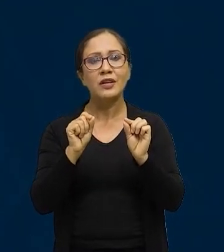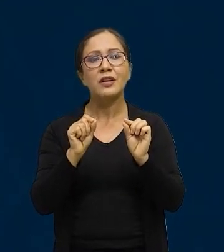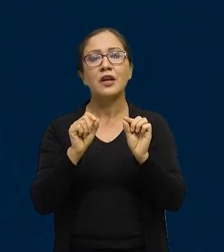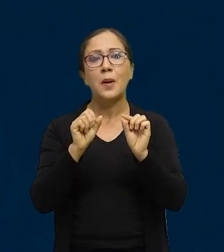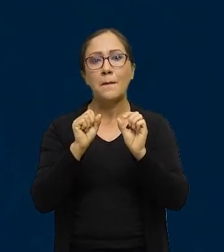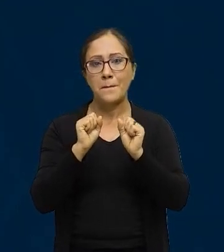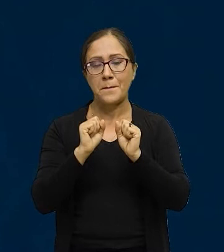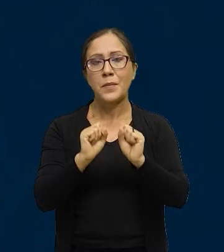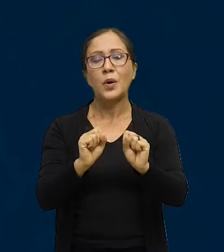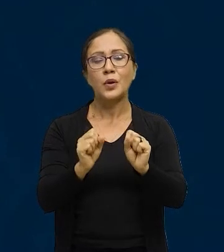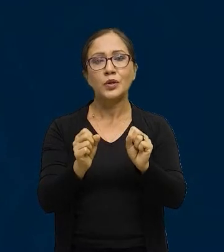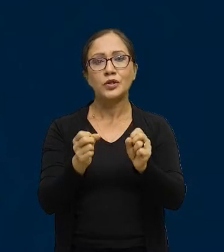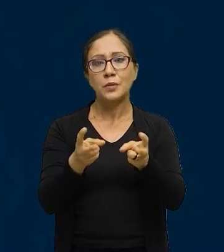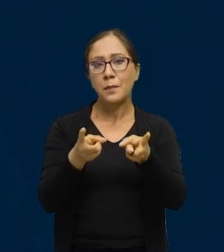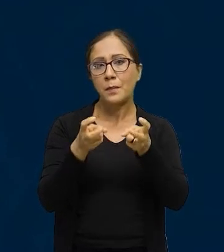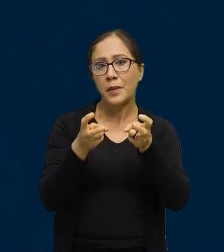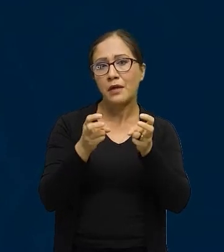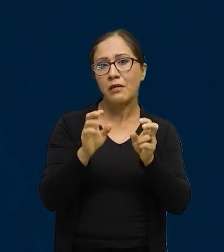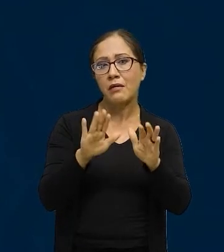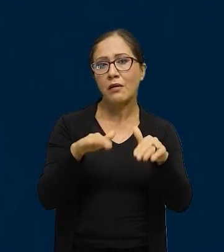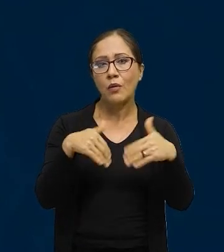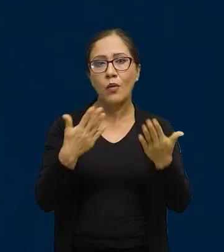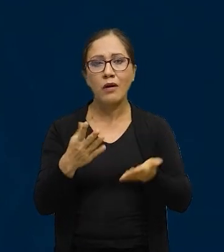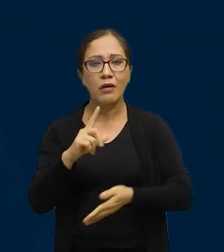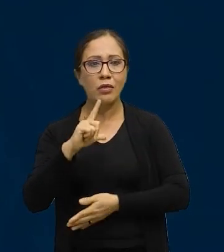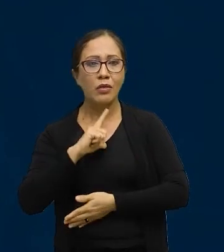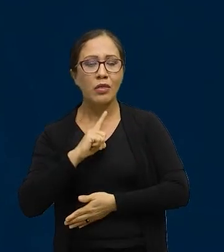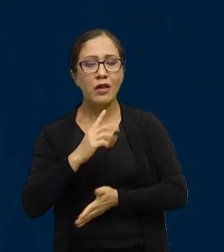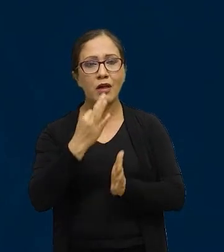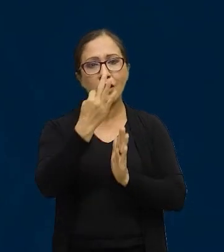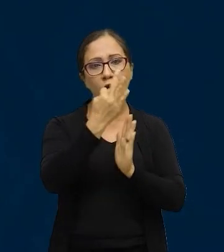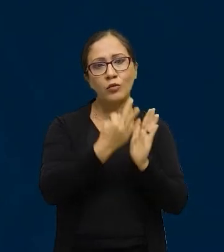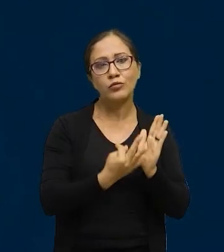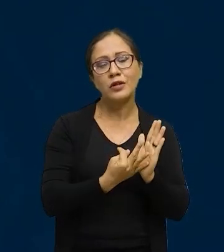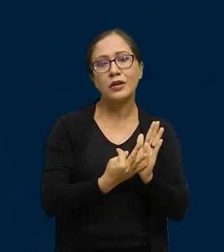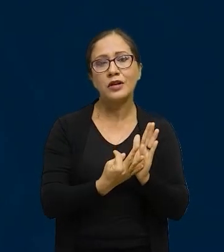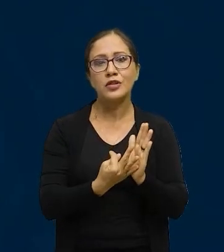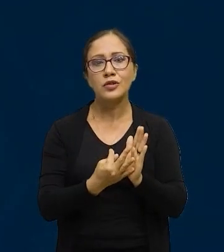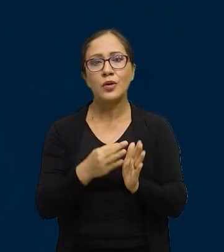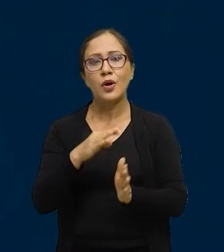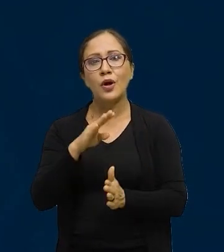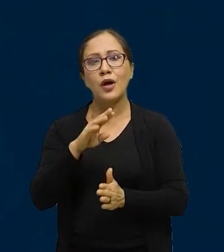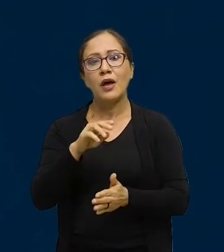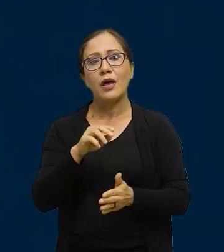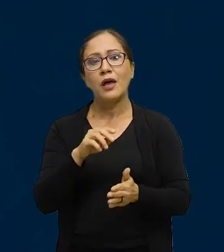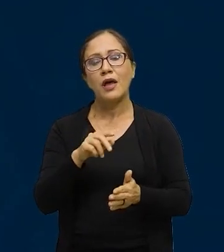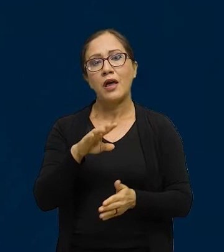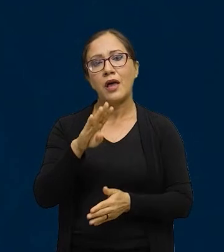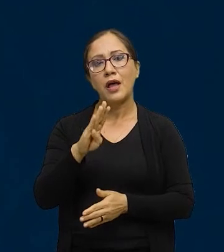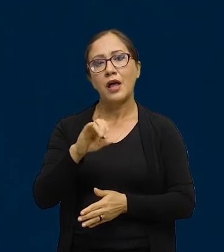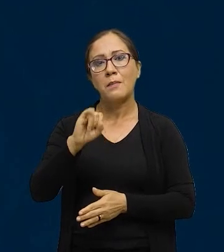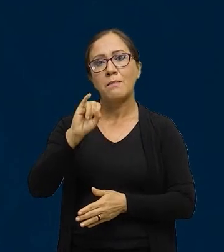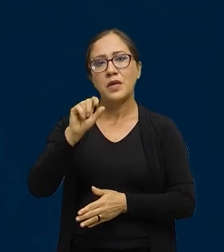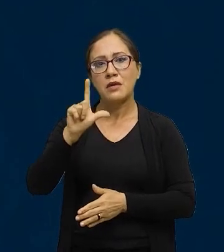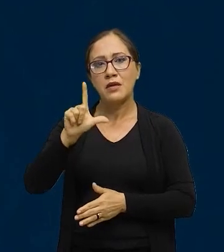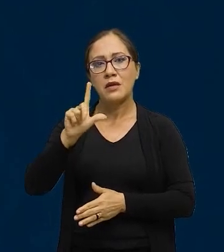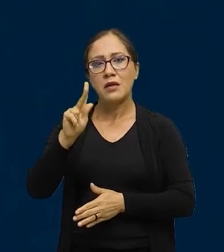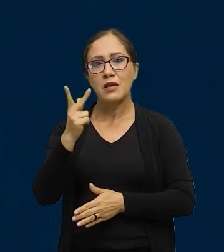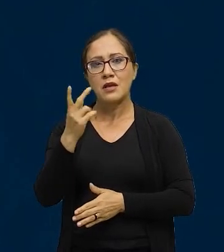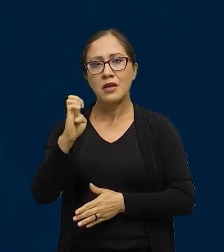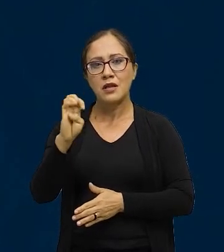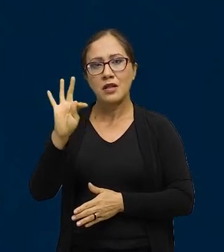pode perceber quando tiver um texto, um bilhete, quando você pega um texto de